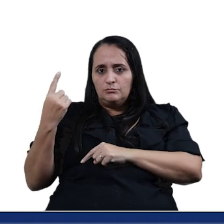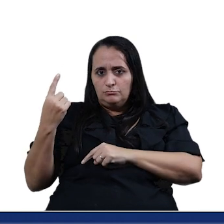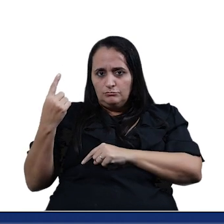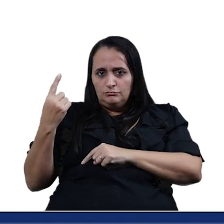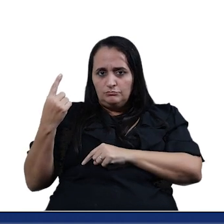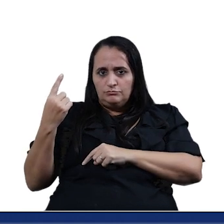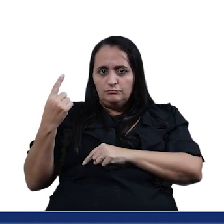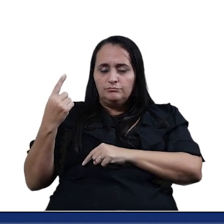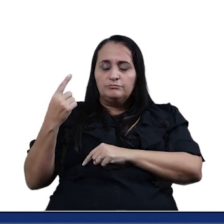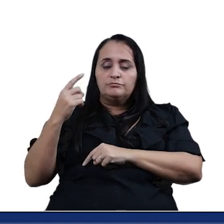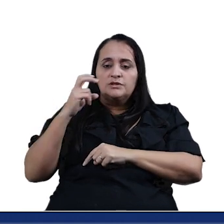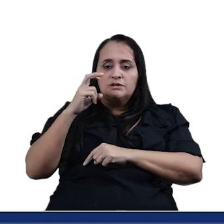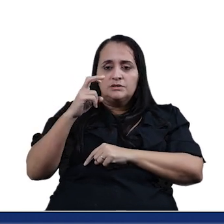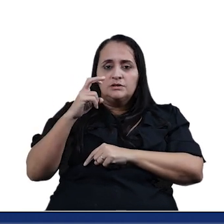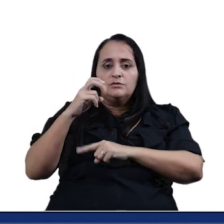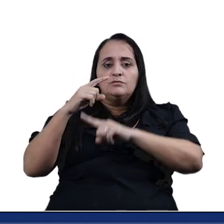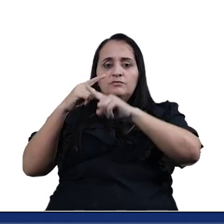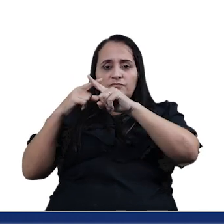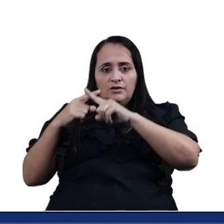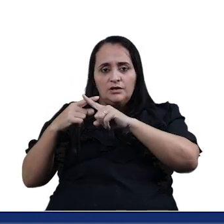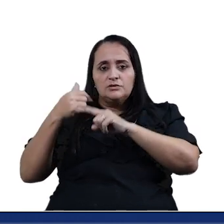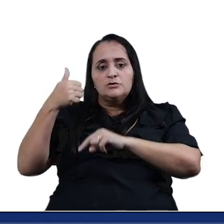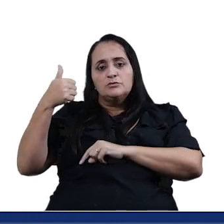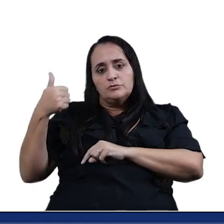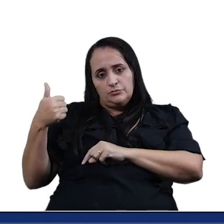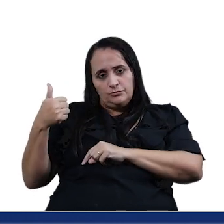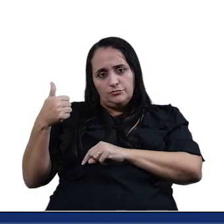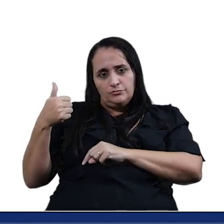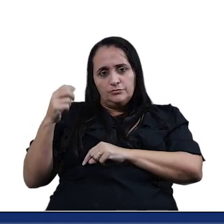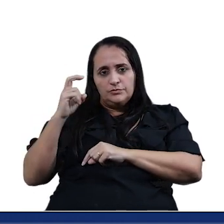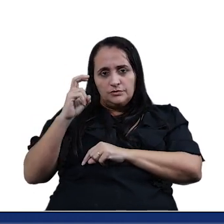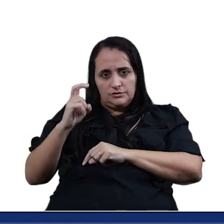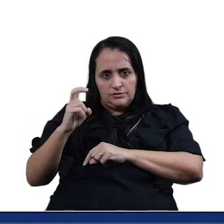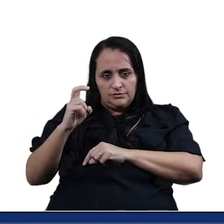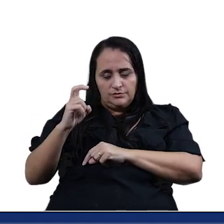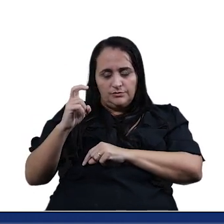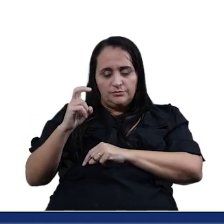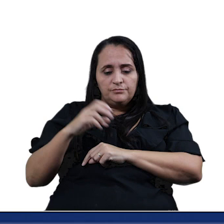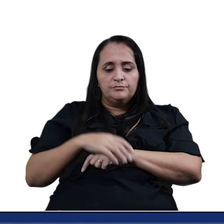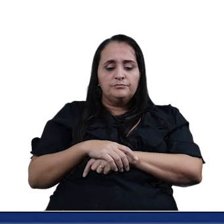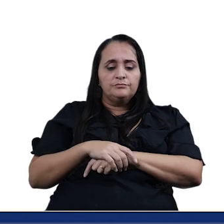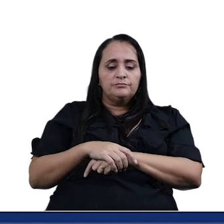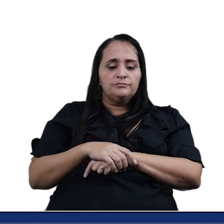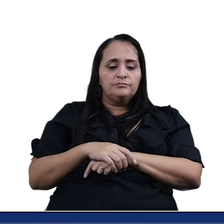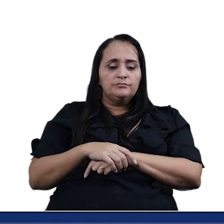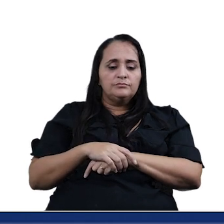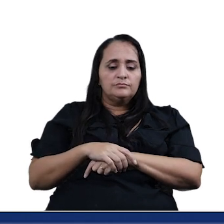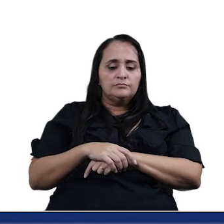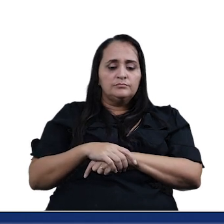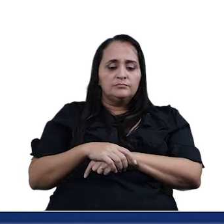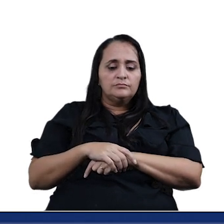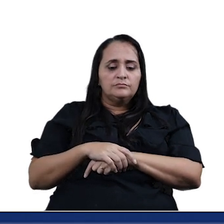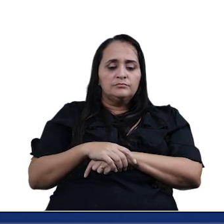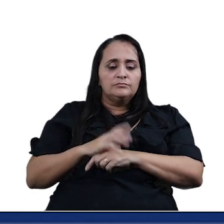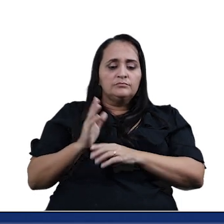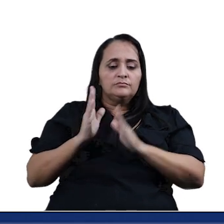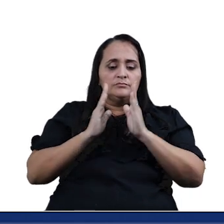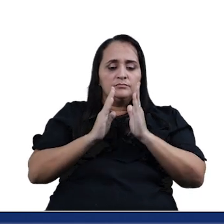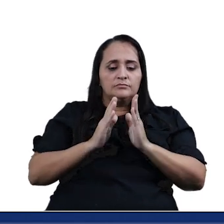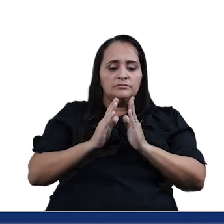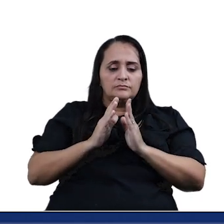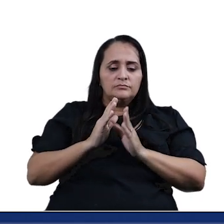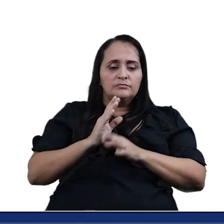a unidade. 1 unidade, 1. 5 vezes 1, 5 unidades.